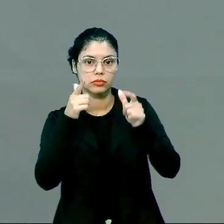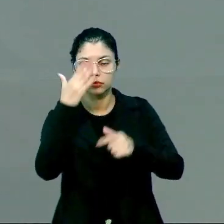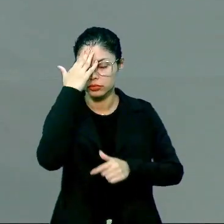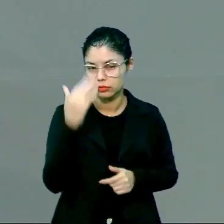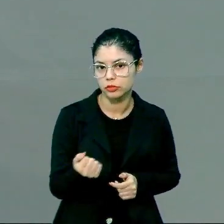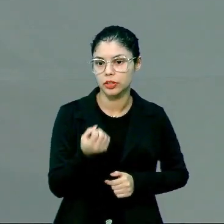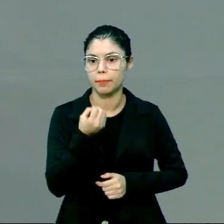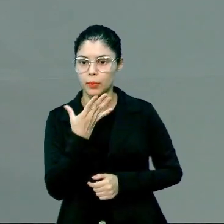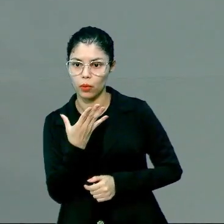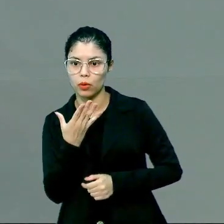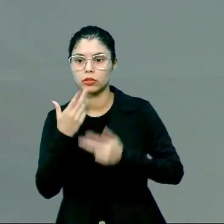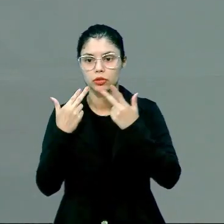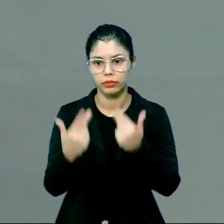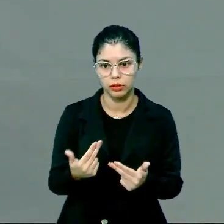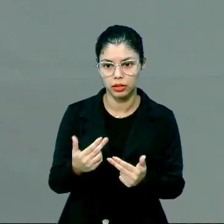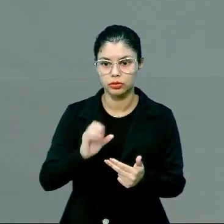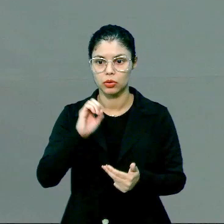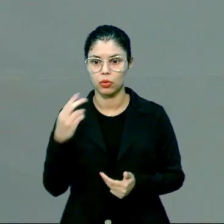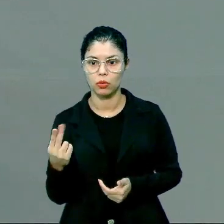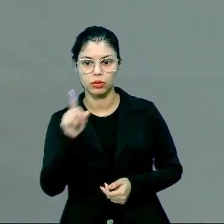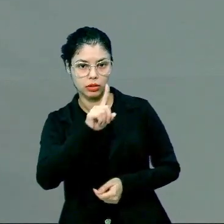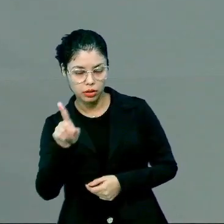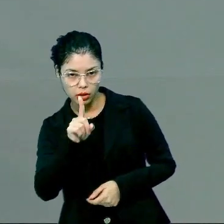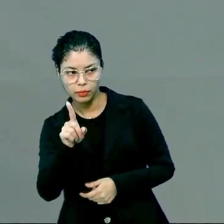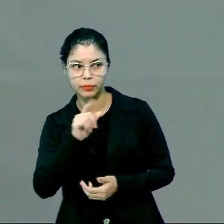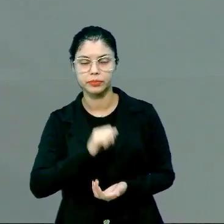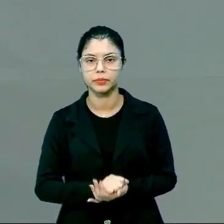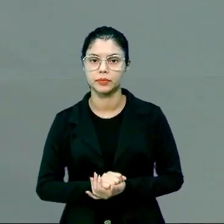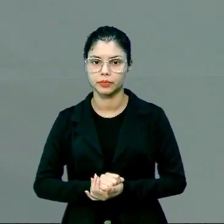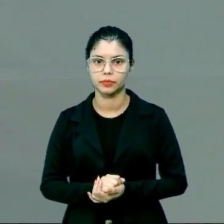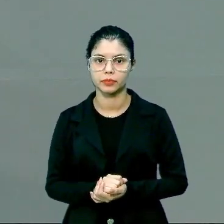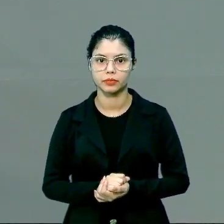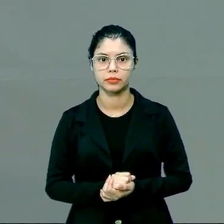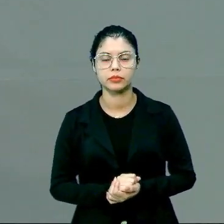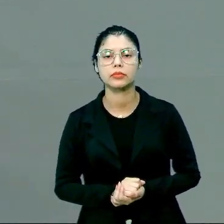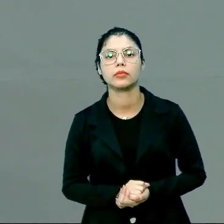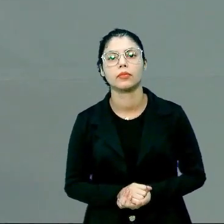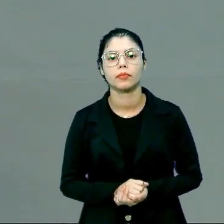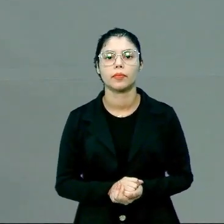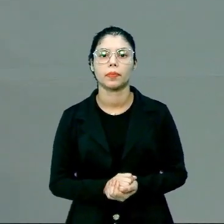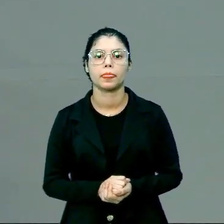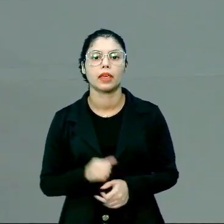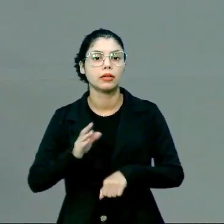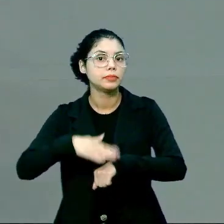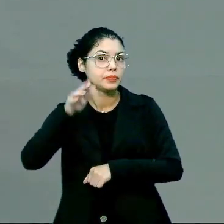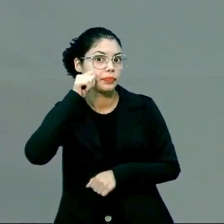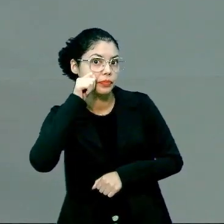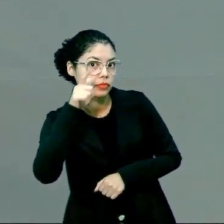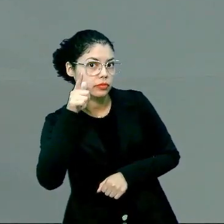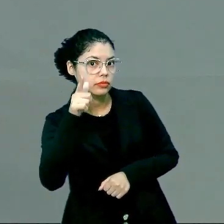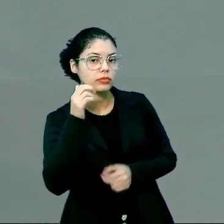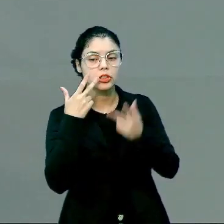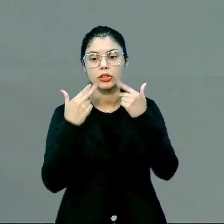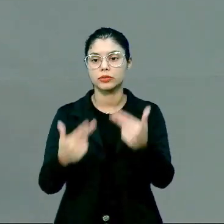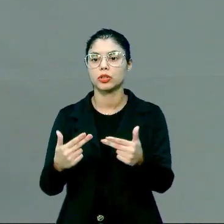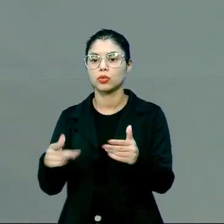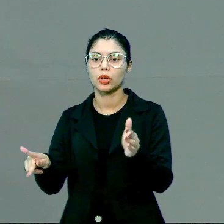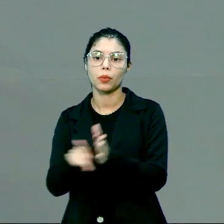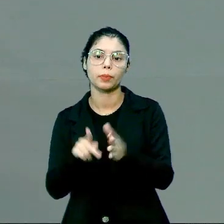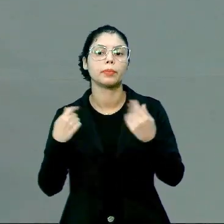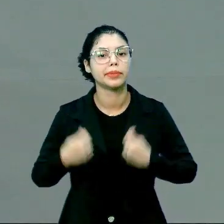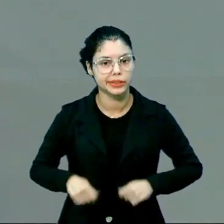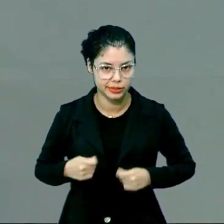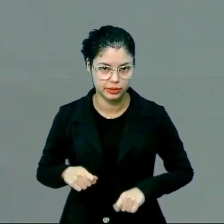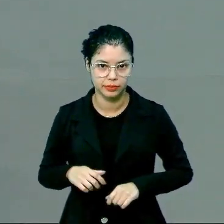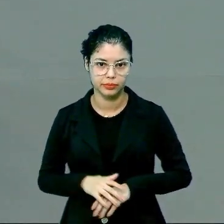que tem de novidade do que aquilo que realmente a gente necessita. A gente está mais atento para as novidades do que